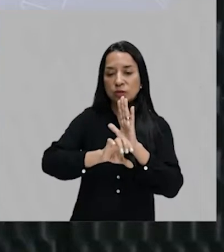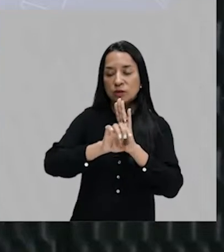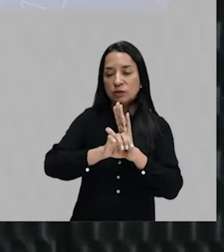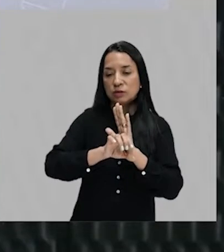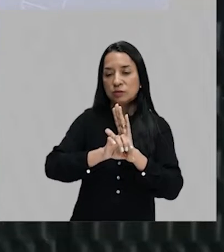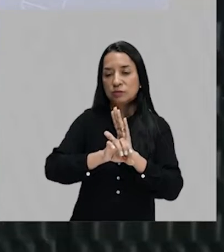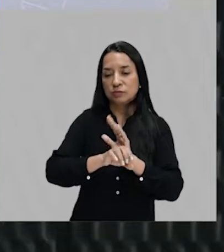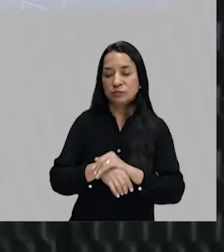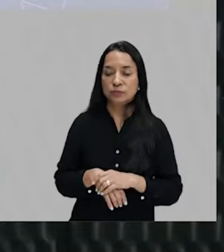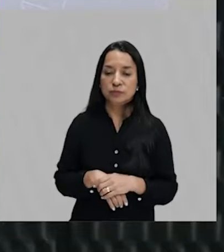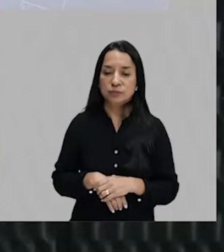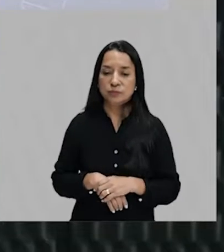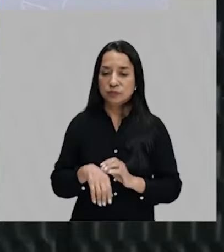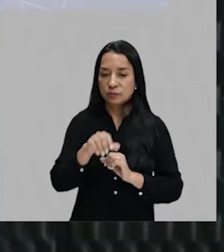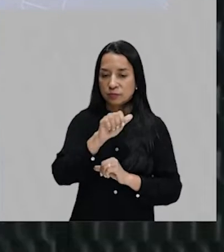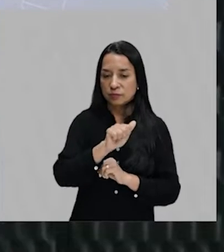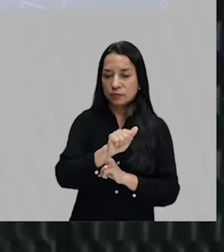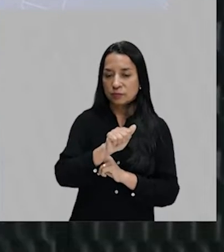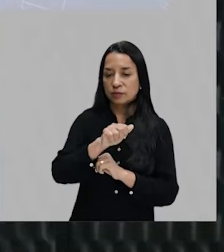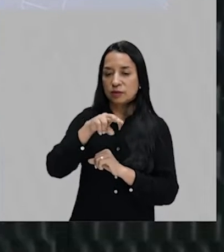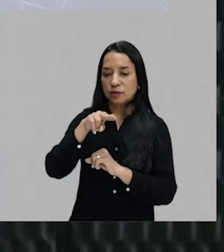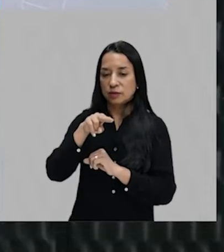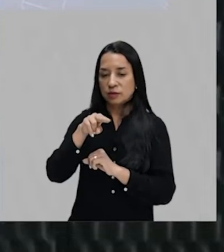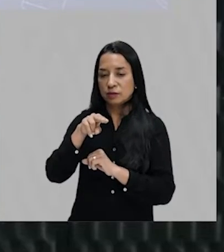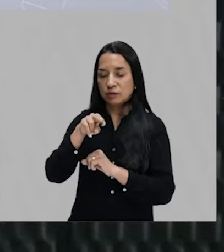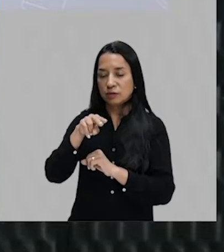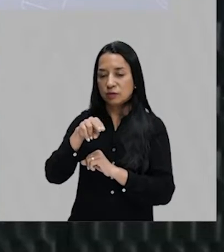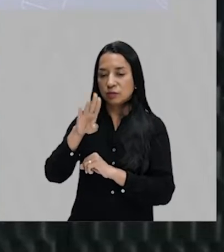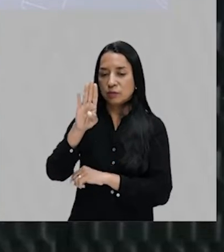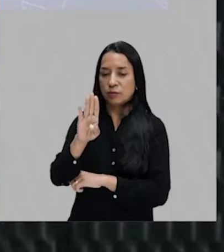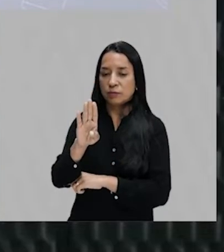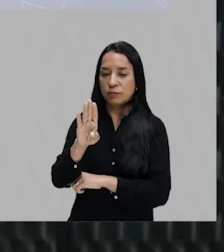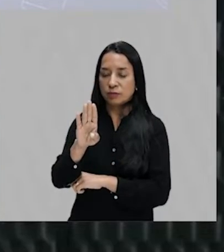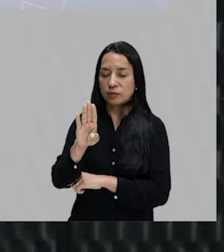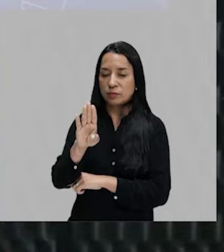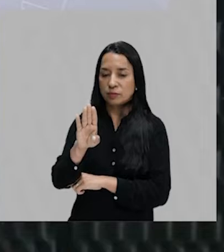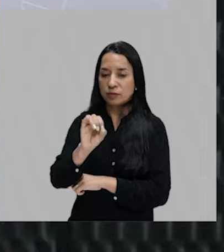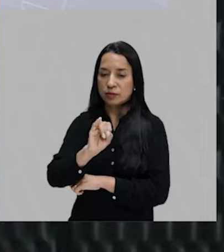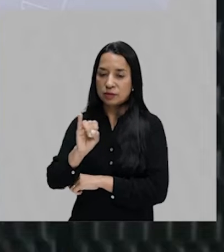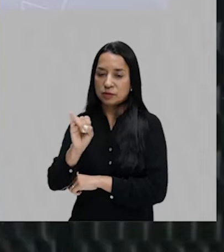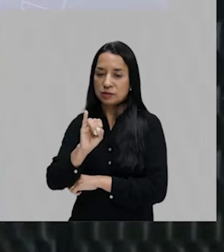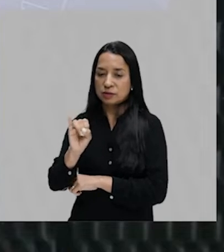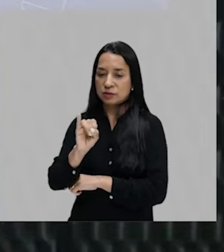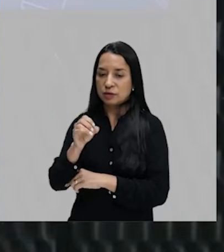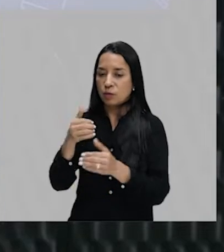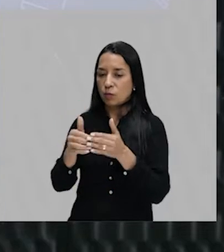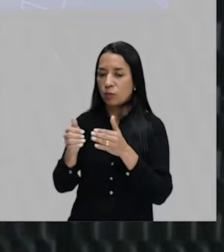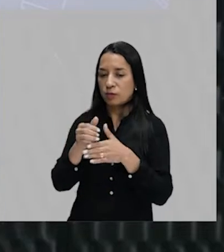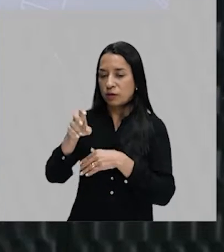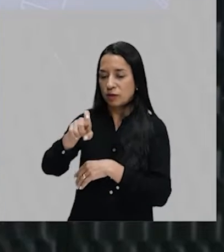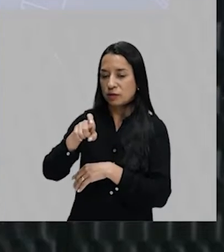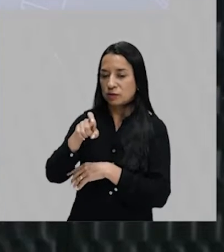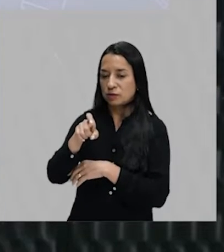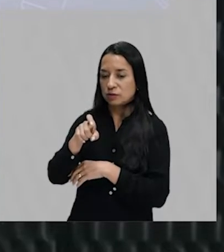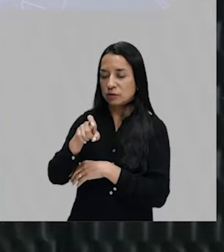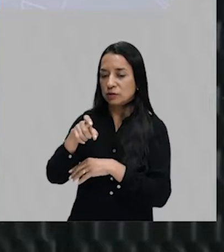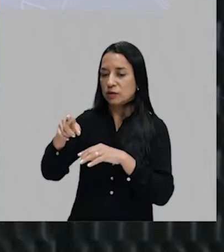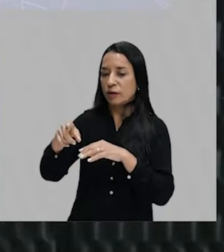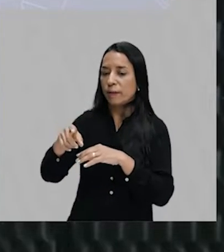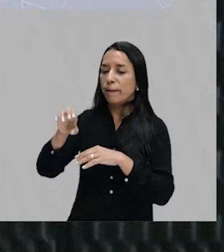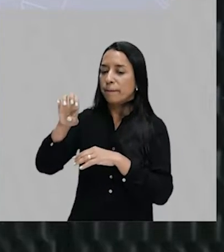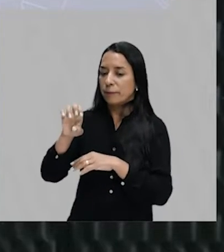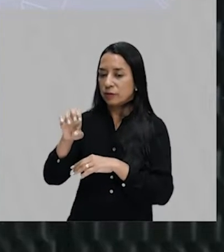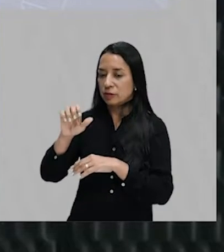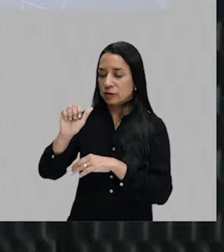falando quase estiando aqui se a = b se somente se qualquer X Ele vai